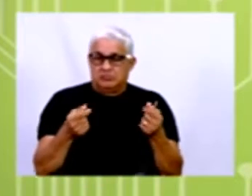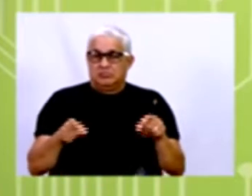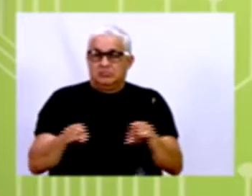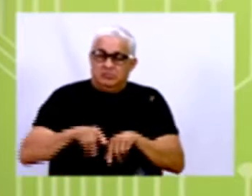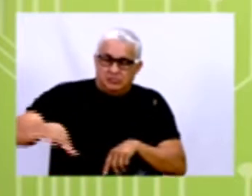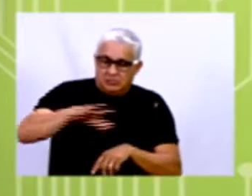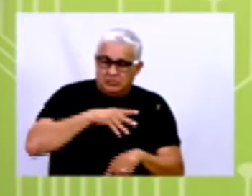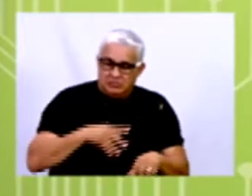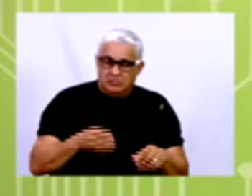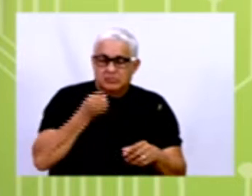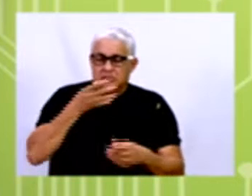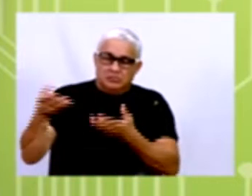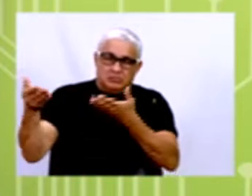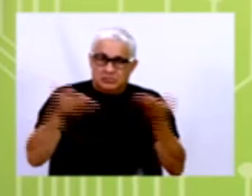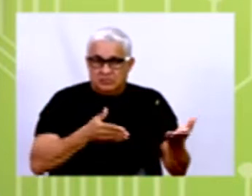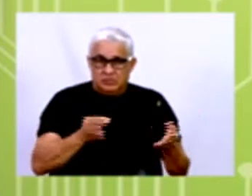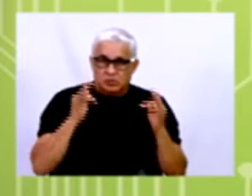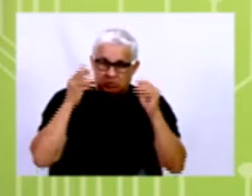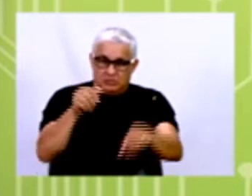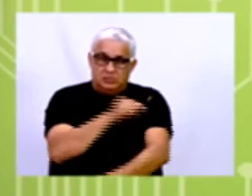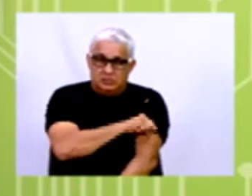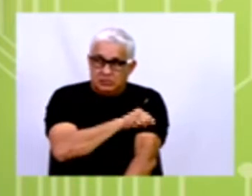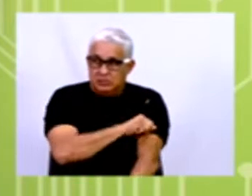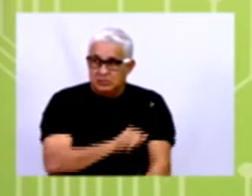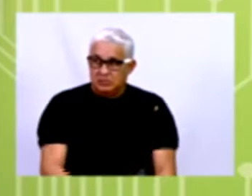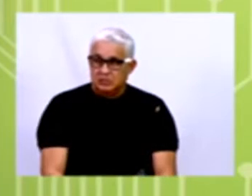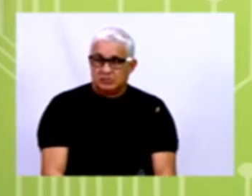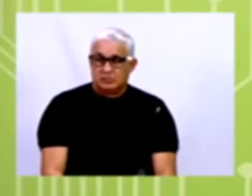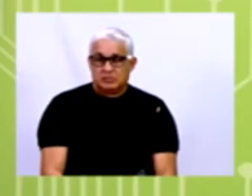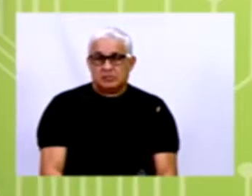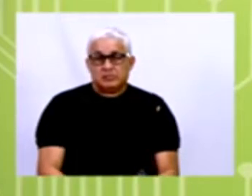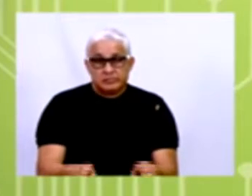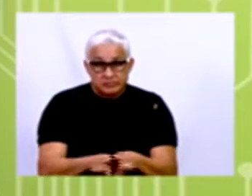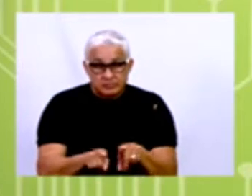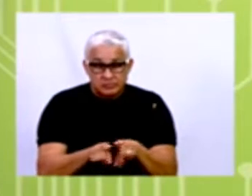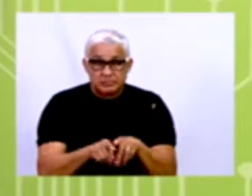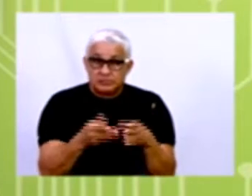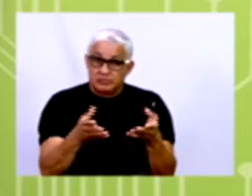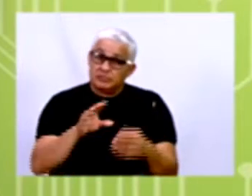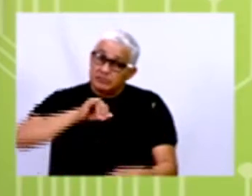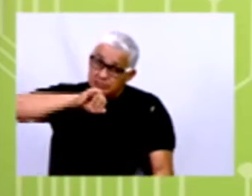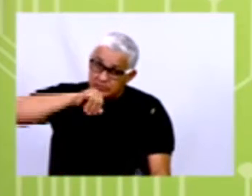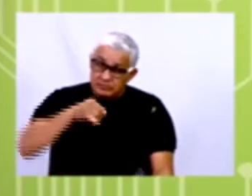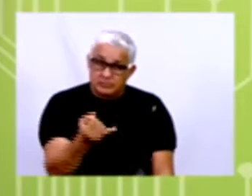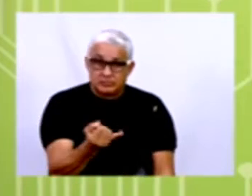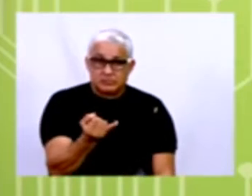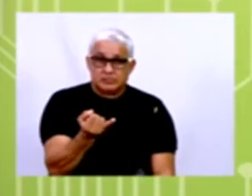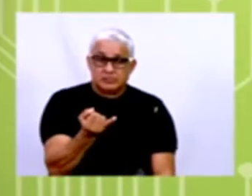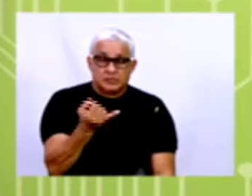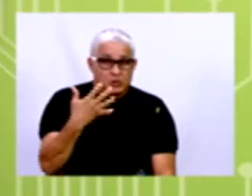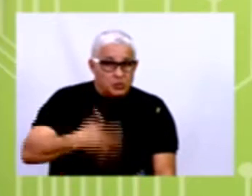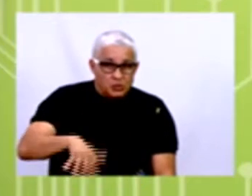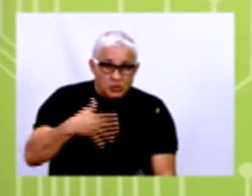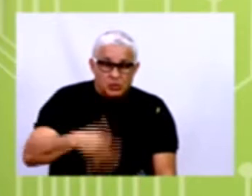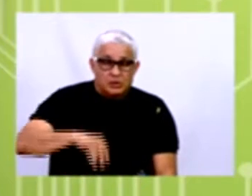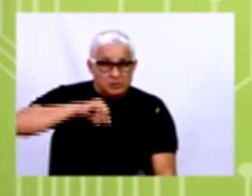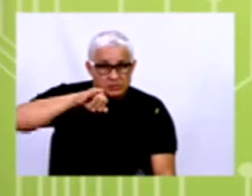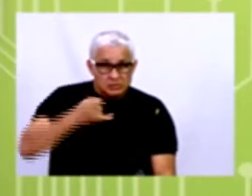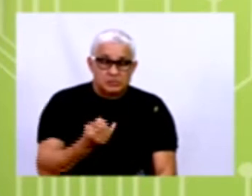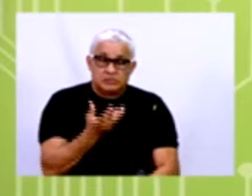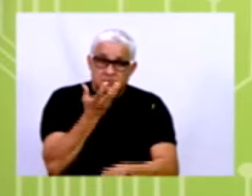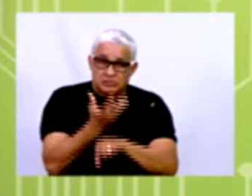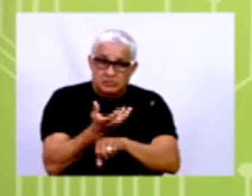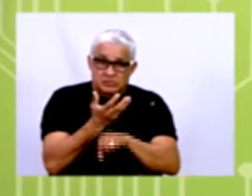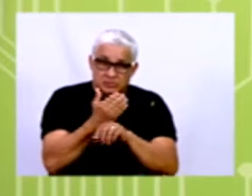boas-vindas especiais a todos os nossos alunos, desejando que eles aproveitem o máximo possível essa disciplina